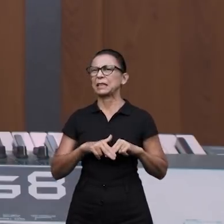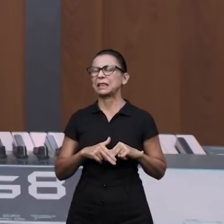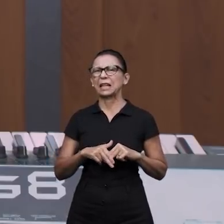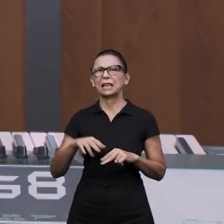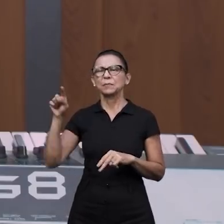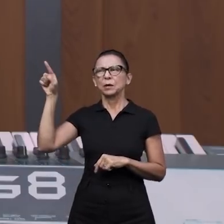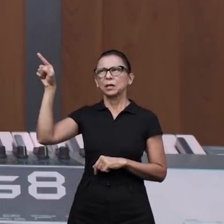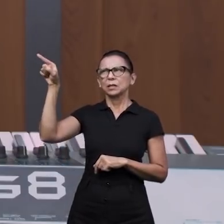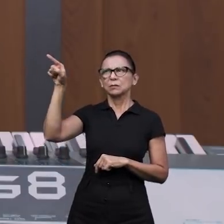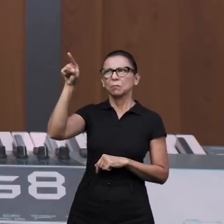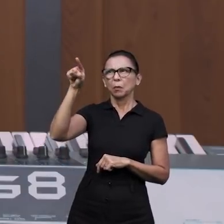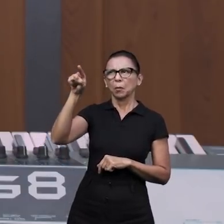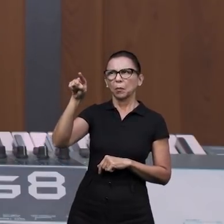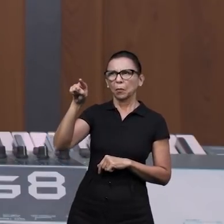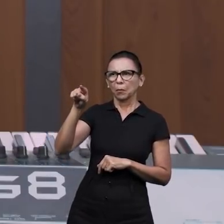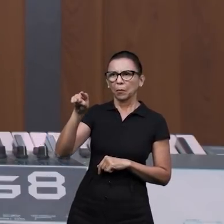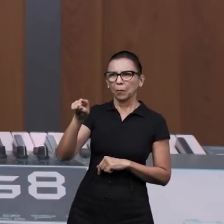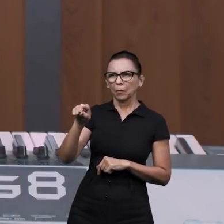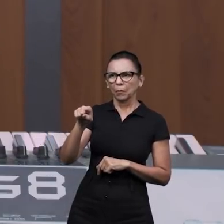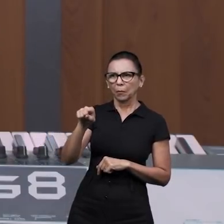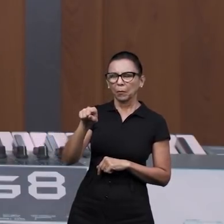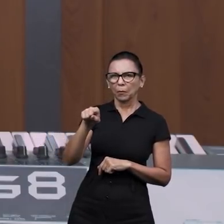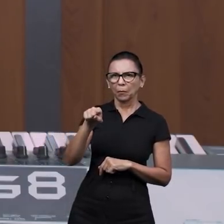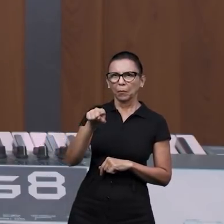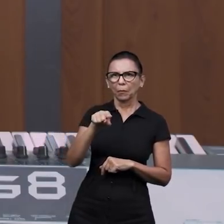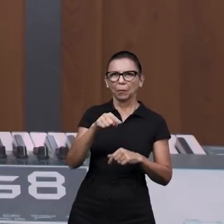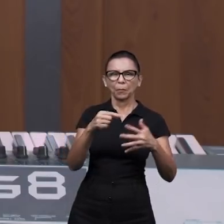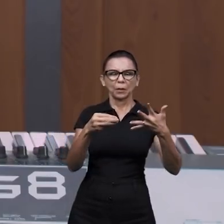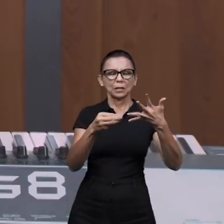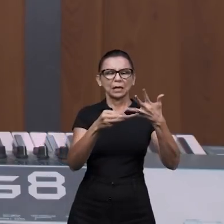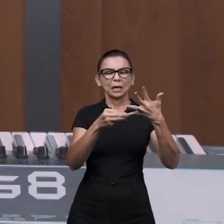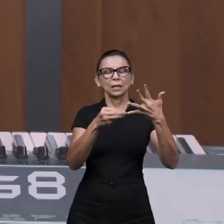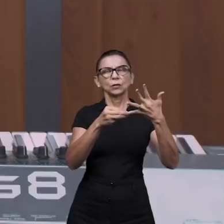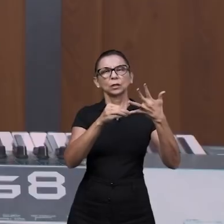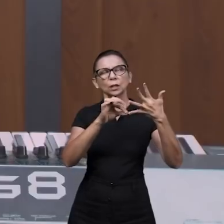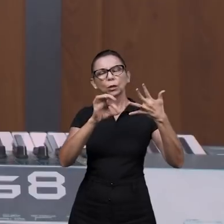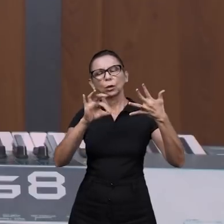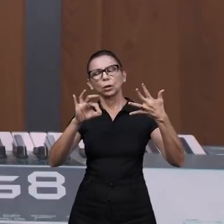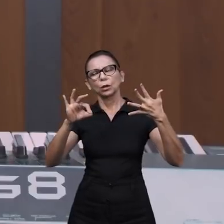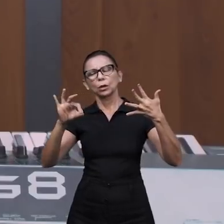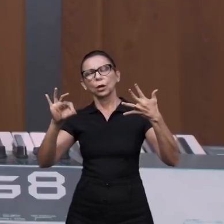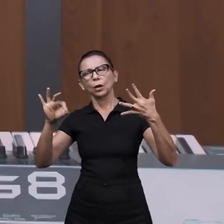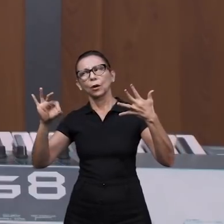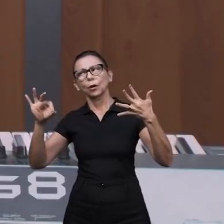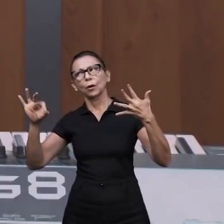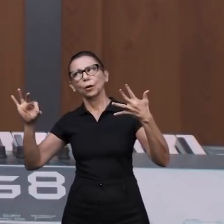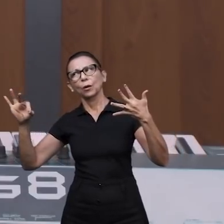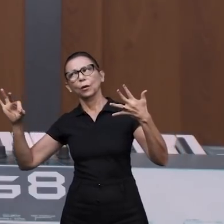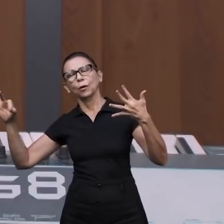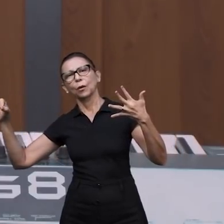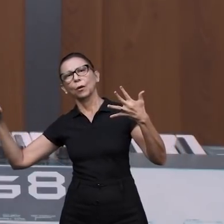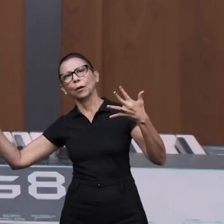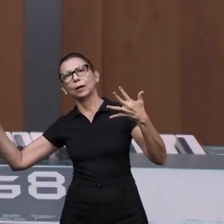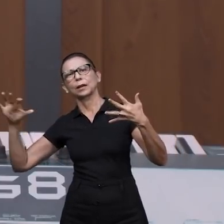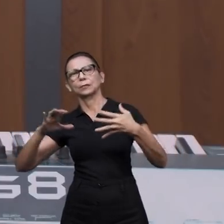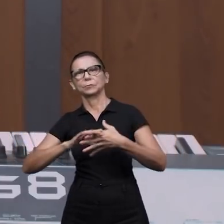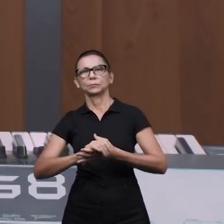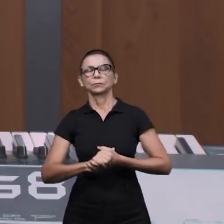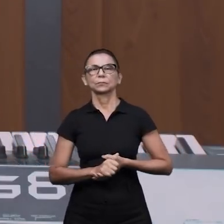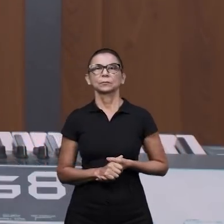ascendente, descendente, fazendo a nota longa e constante e também fazendo a nota repetidamente, 4 vezes cada